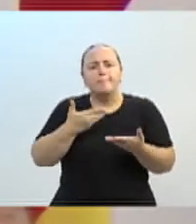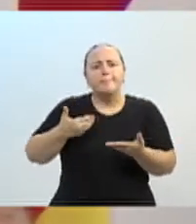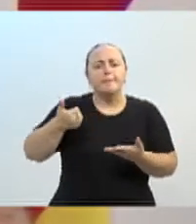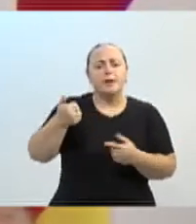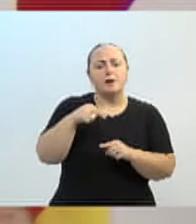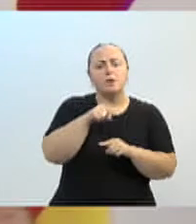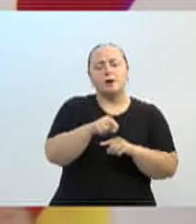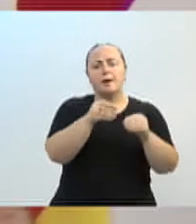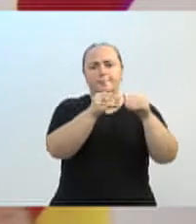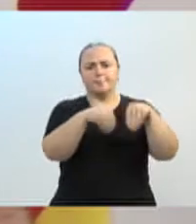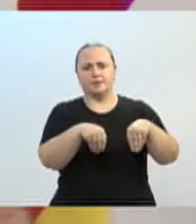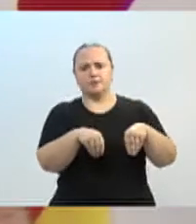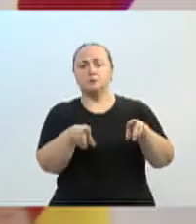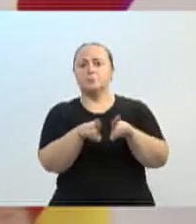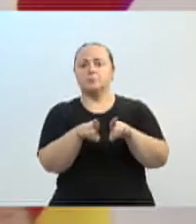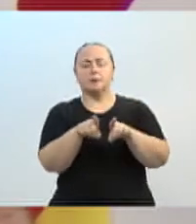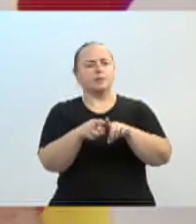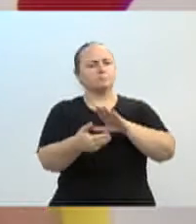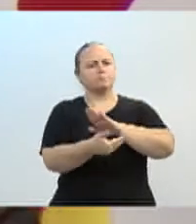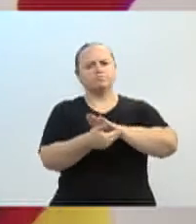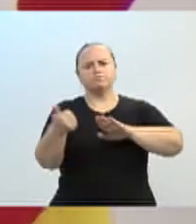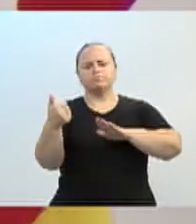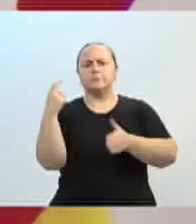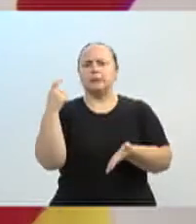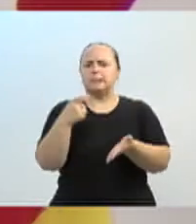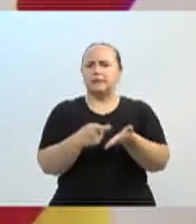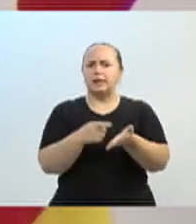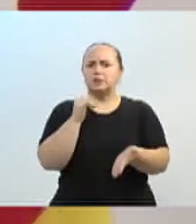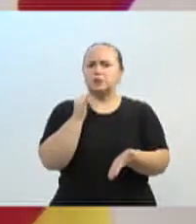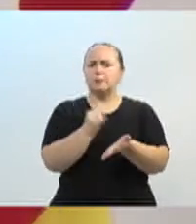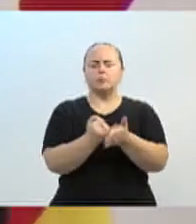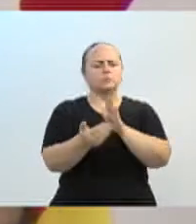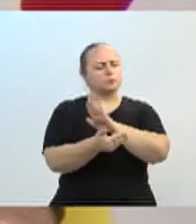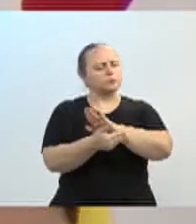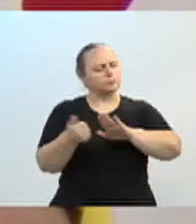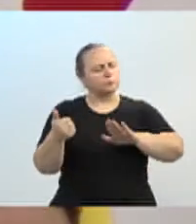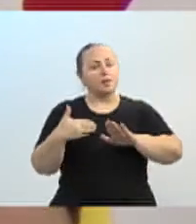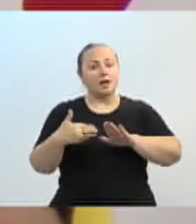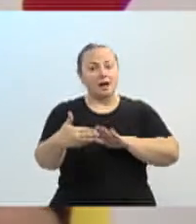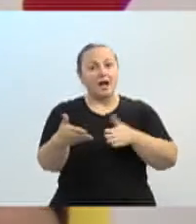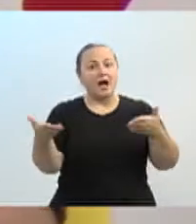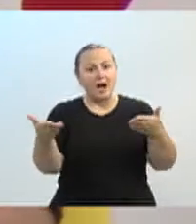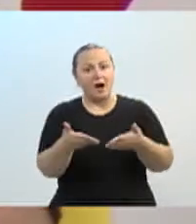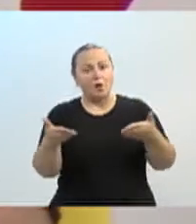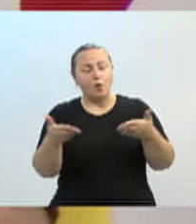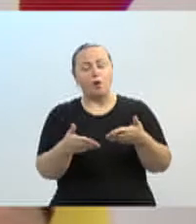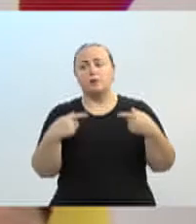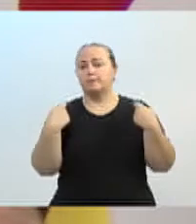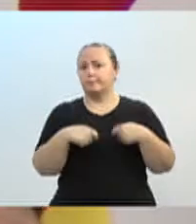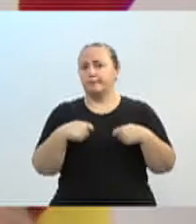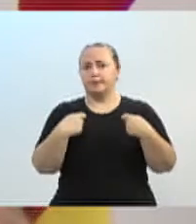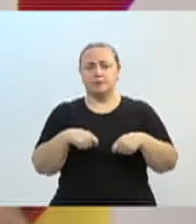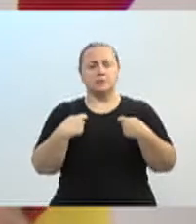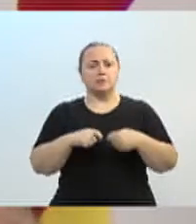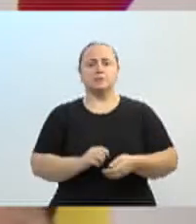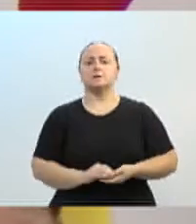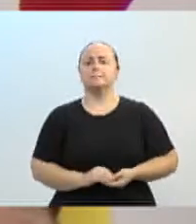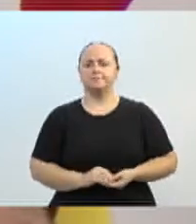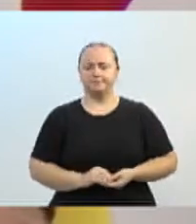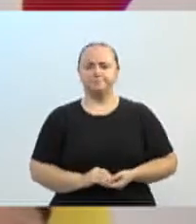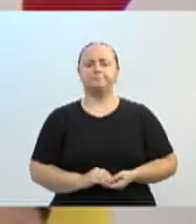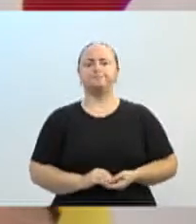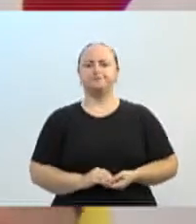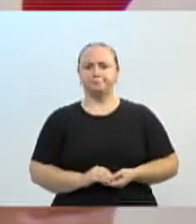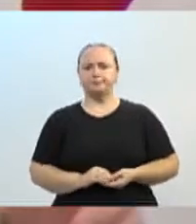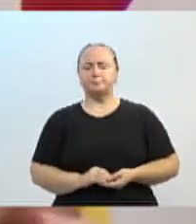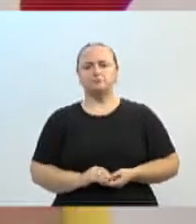isenção total de impostos e taxas seria o mais adequado, já que o setor não pode